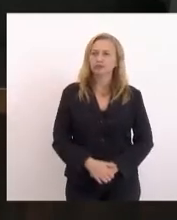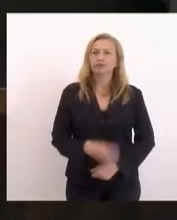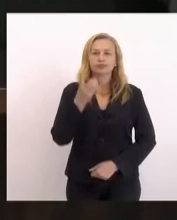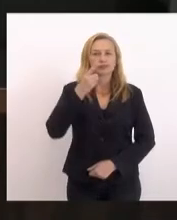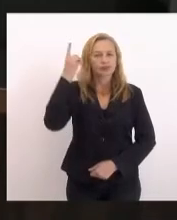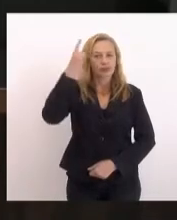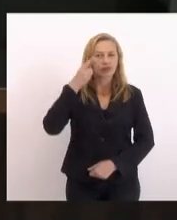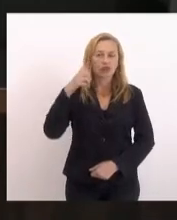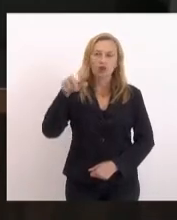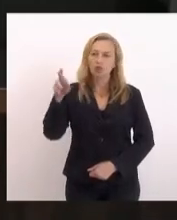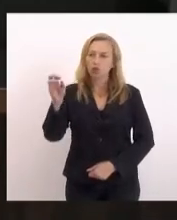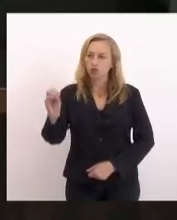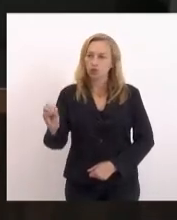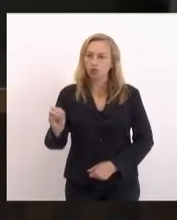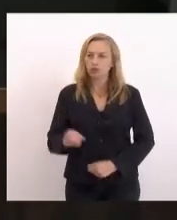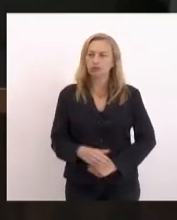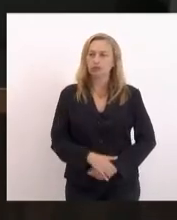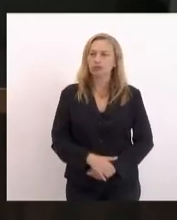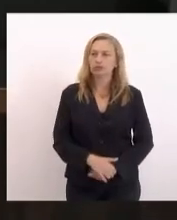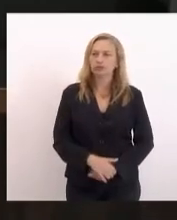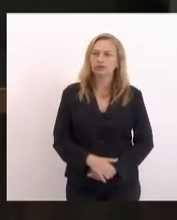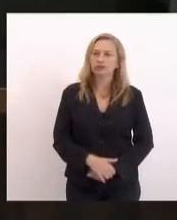Deputado Eurico Júnior.